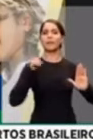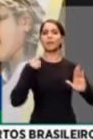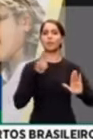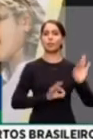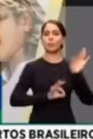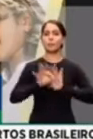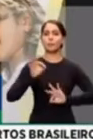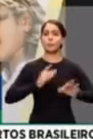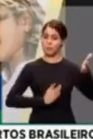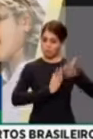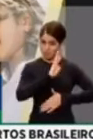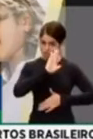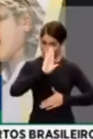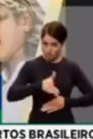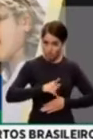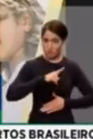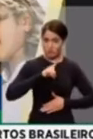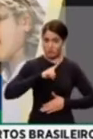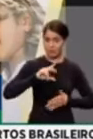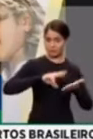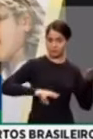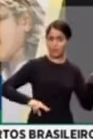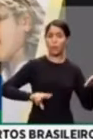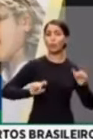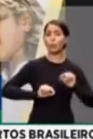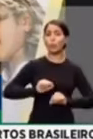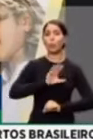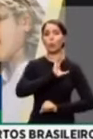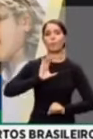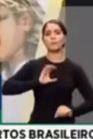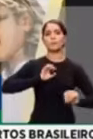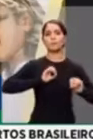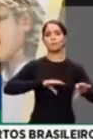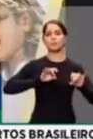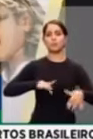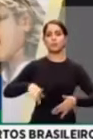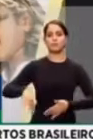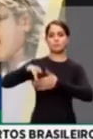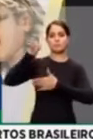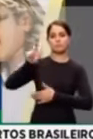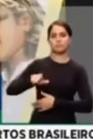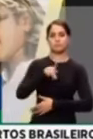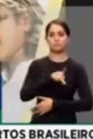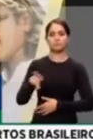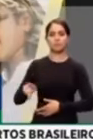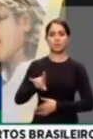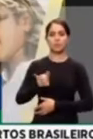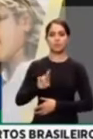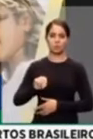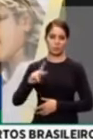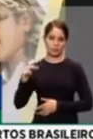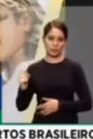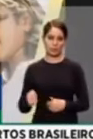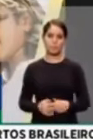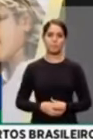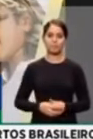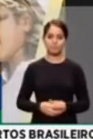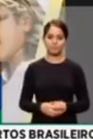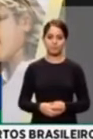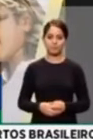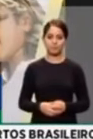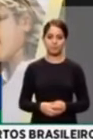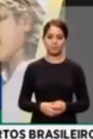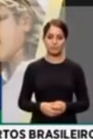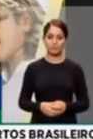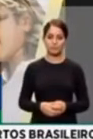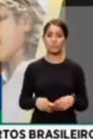relatada por todos aqueles que compõem a Comissão de Educação aqui desta casa, sob a liderança da relatoria da deputada Dorinha.